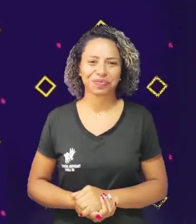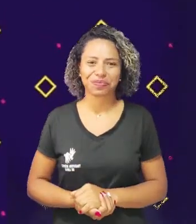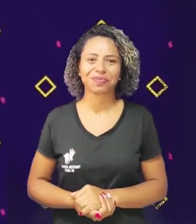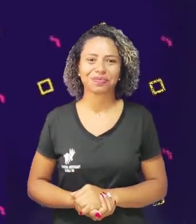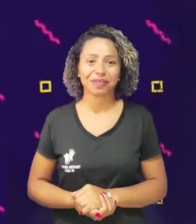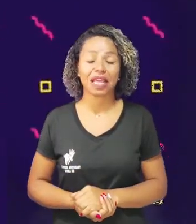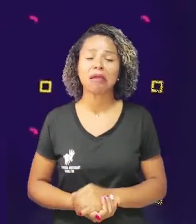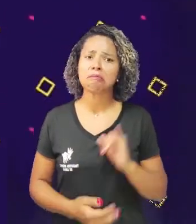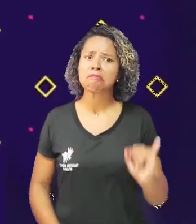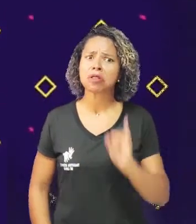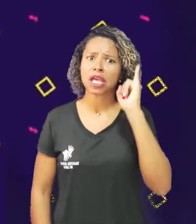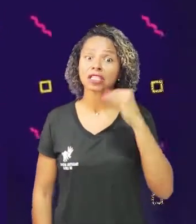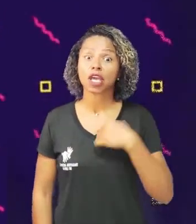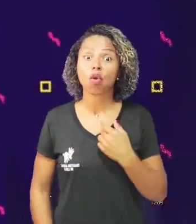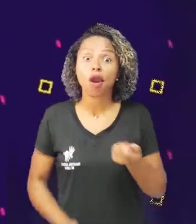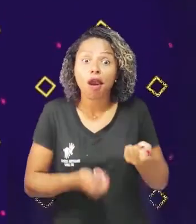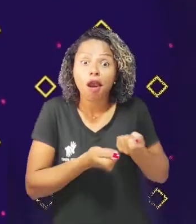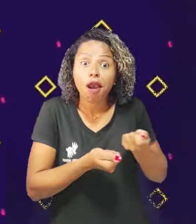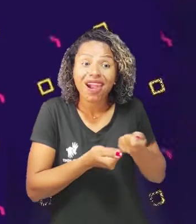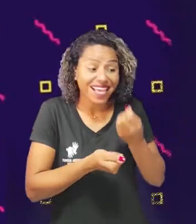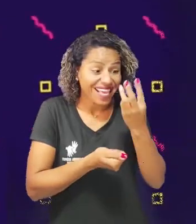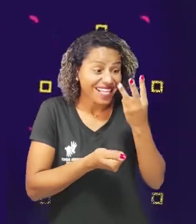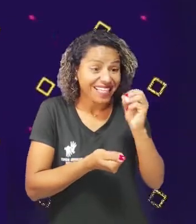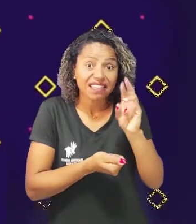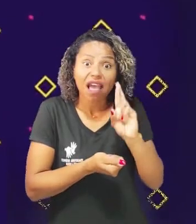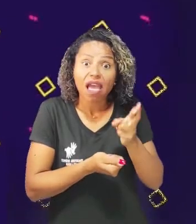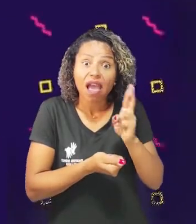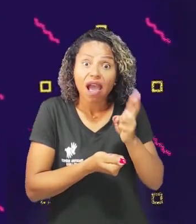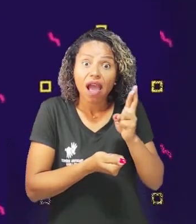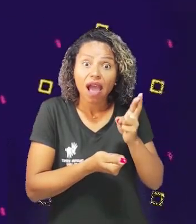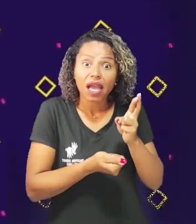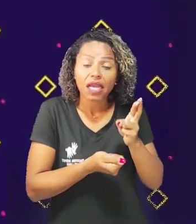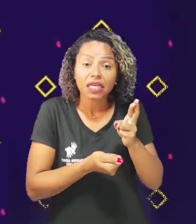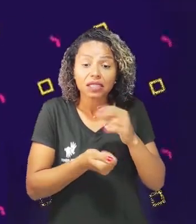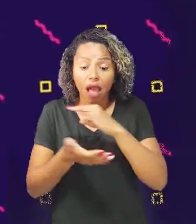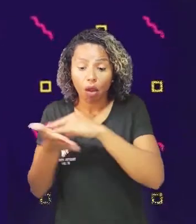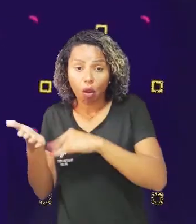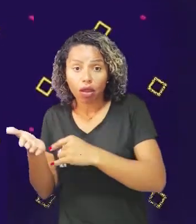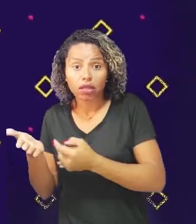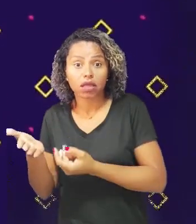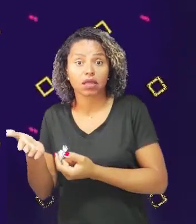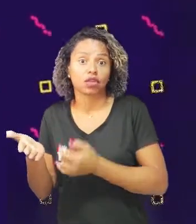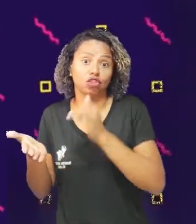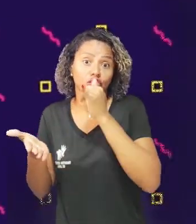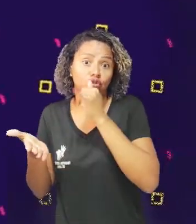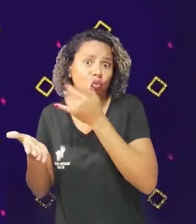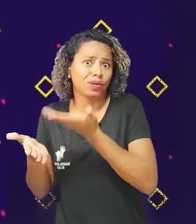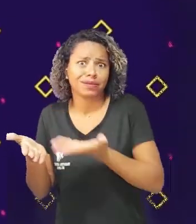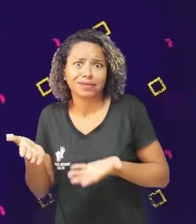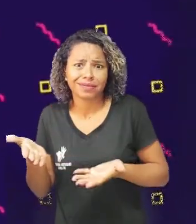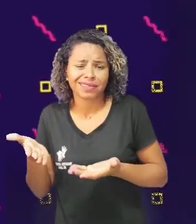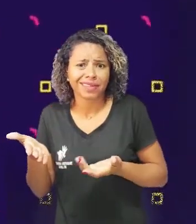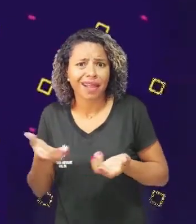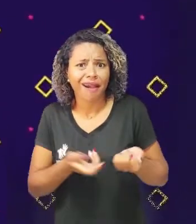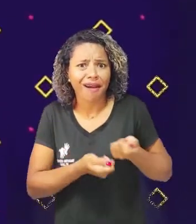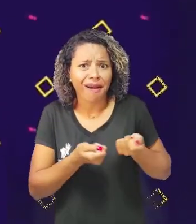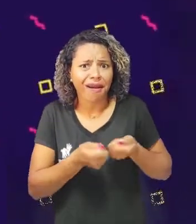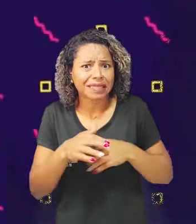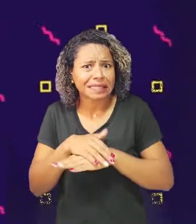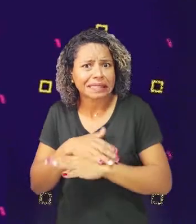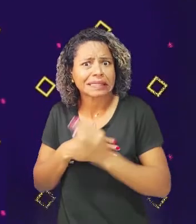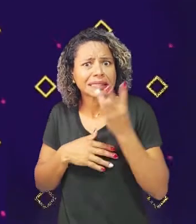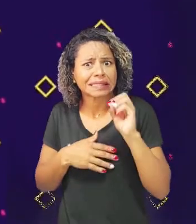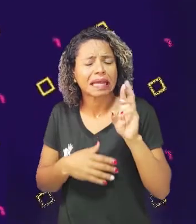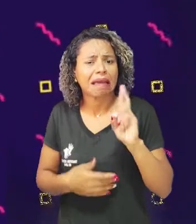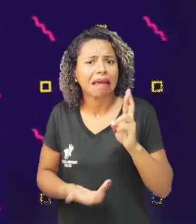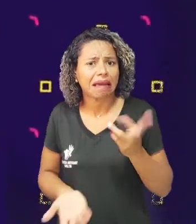bem-vinda. Foi muito importante que eu consegui economizar R$30 uma conta para outra, e isso eu creio que isso vai vir numa crescente,